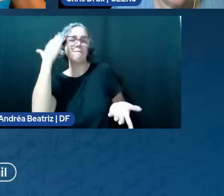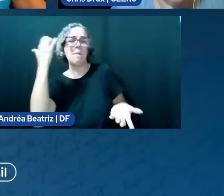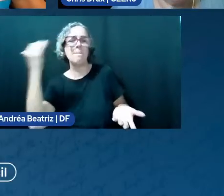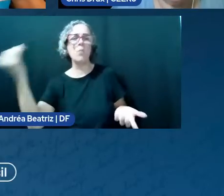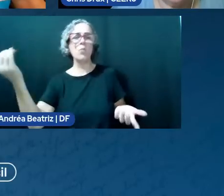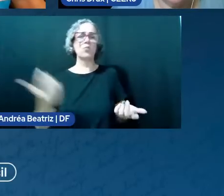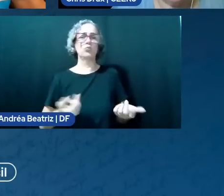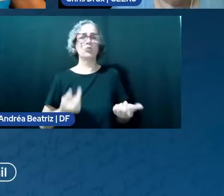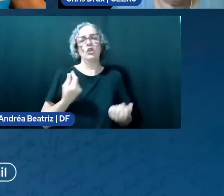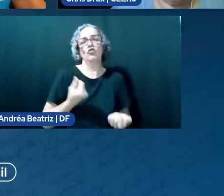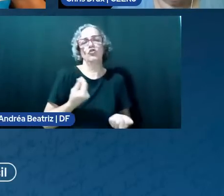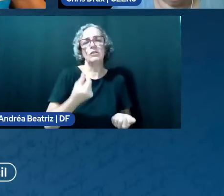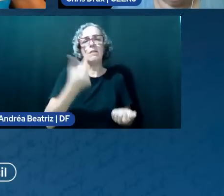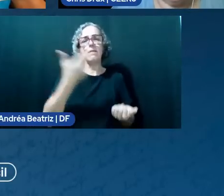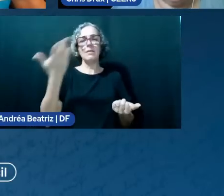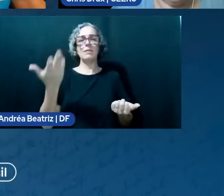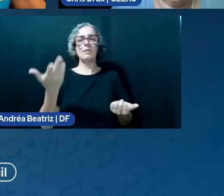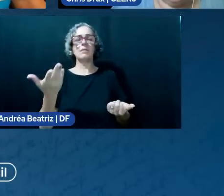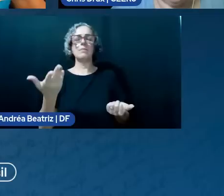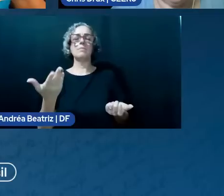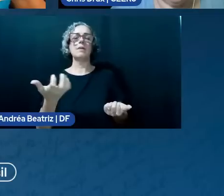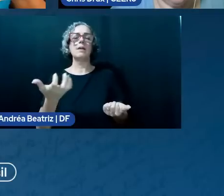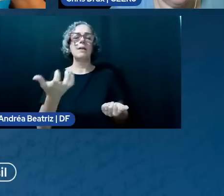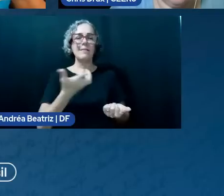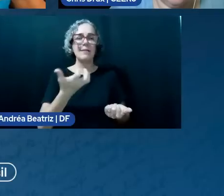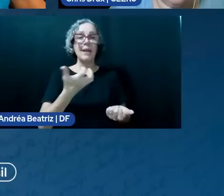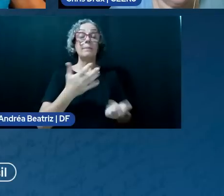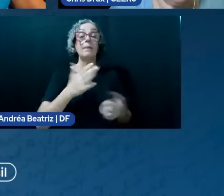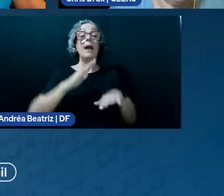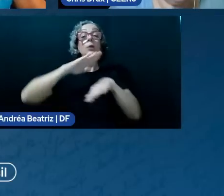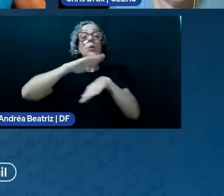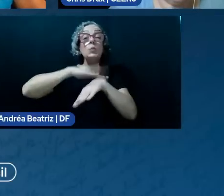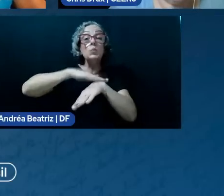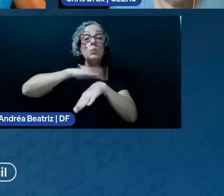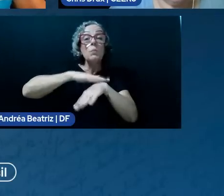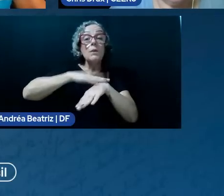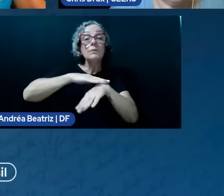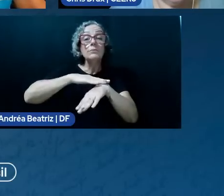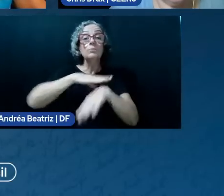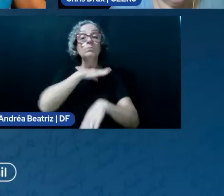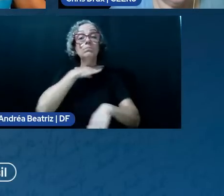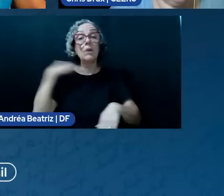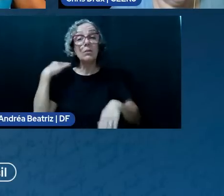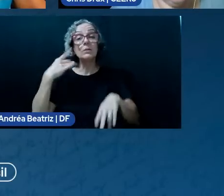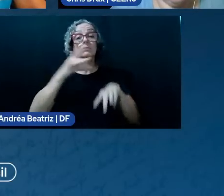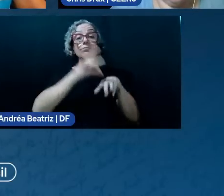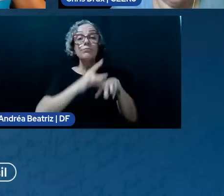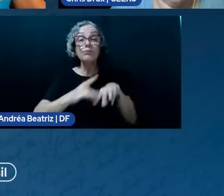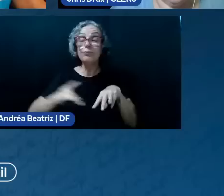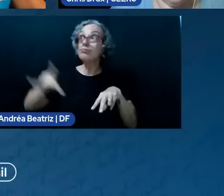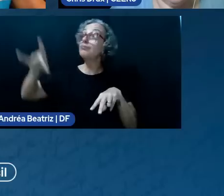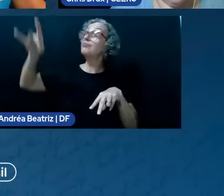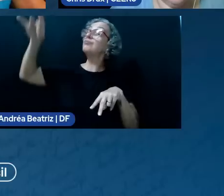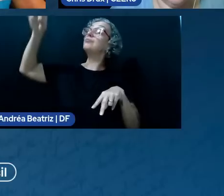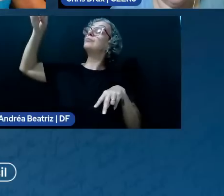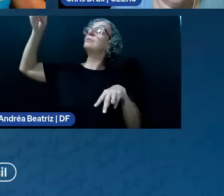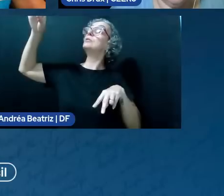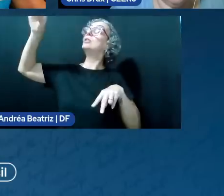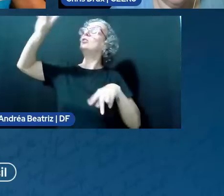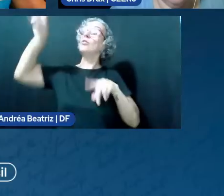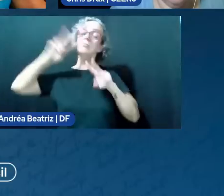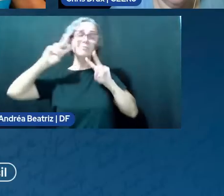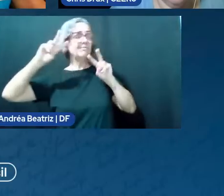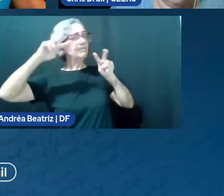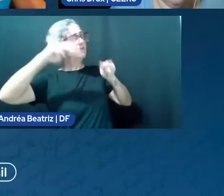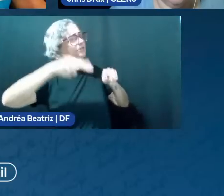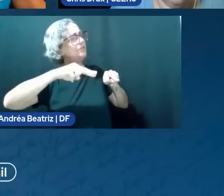dinheiro, ocorrida a morte do corpo físico, e no mundo espiritual, quando nós olhamos para essas coisas que nós